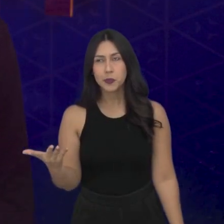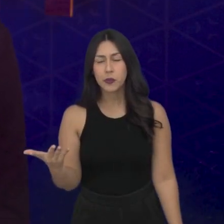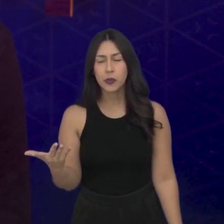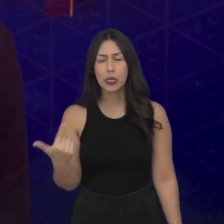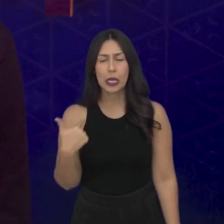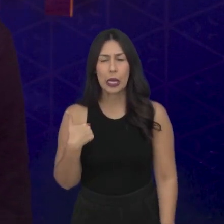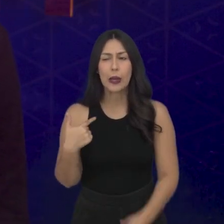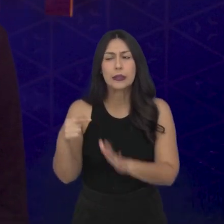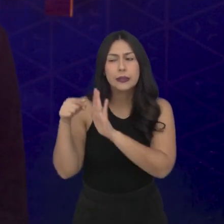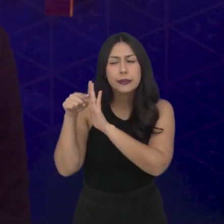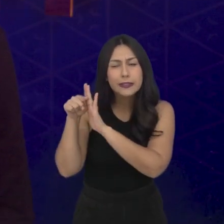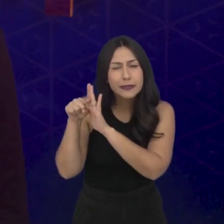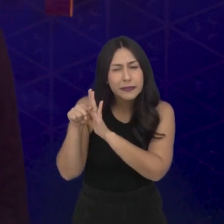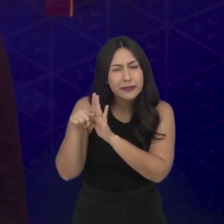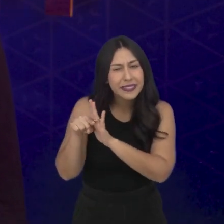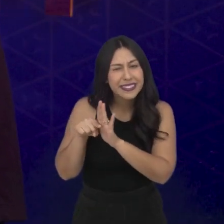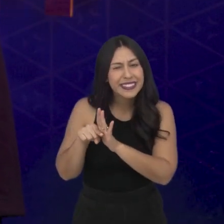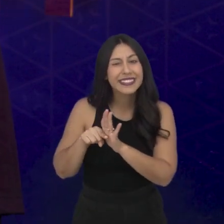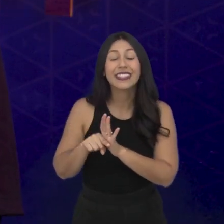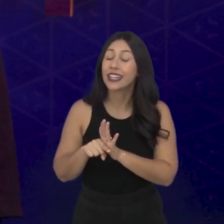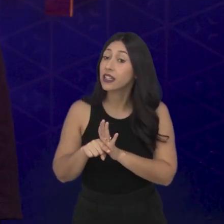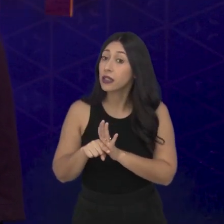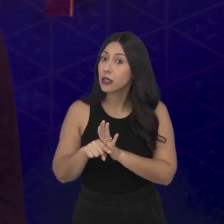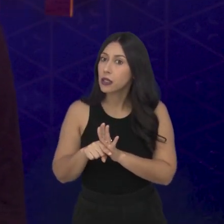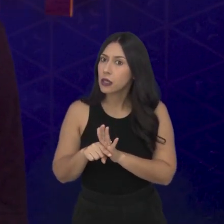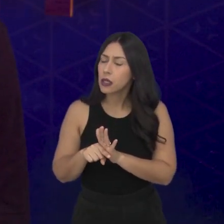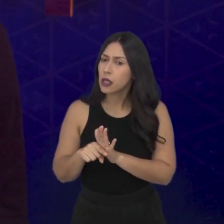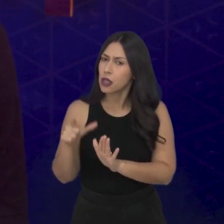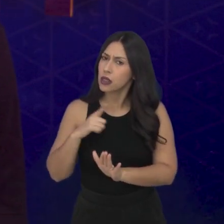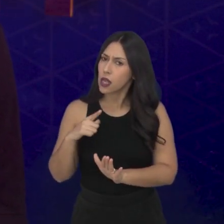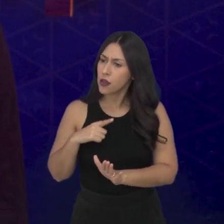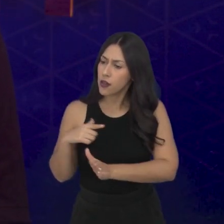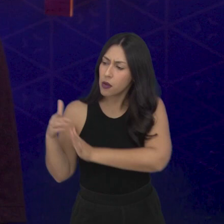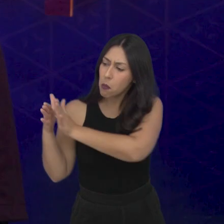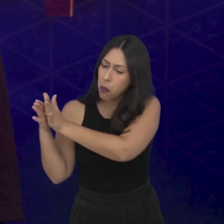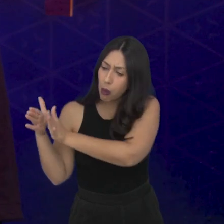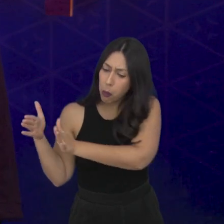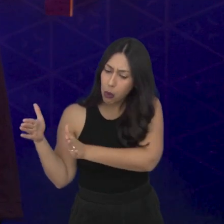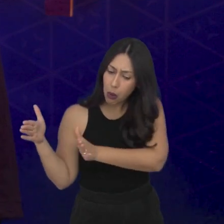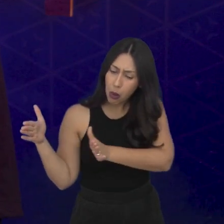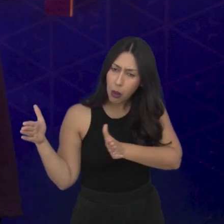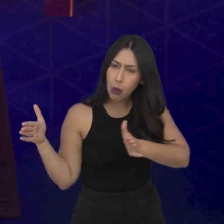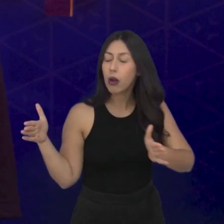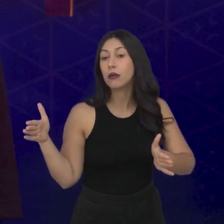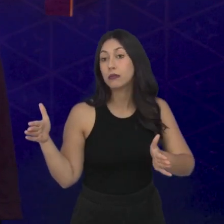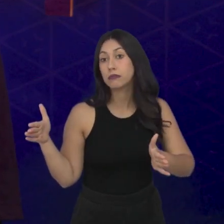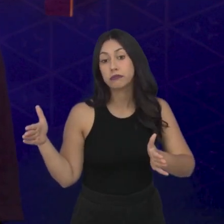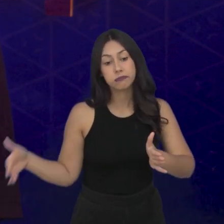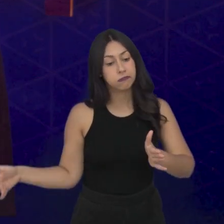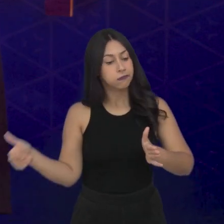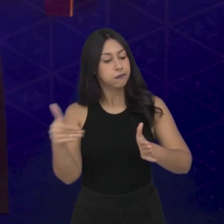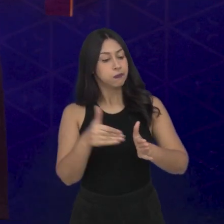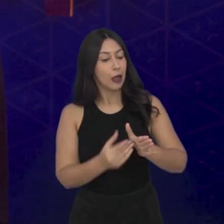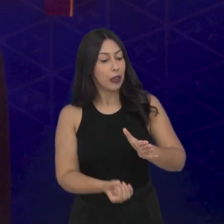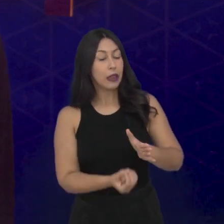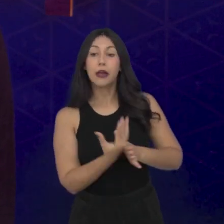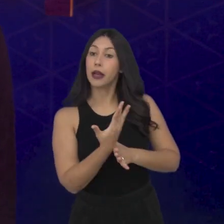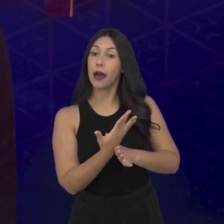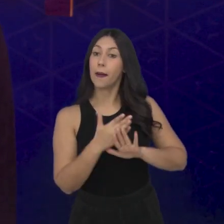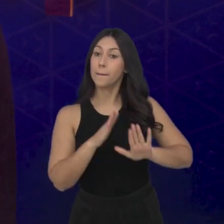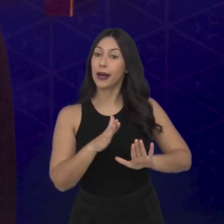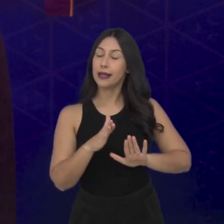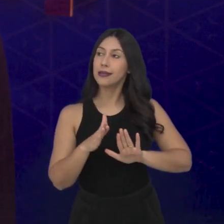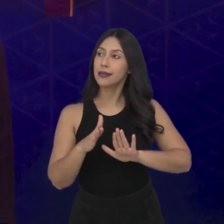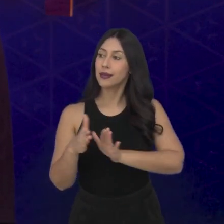eu estudei sobre o nosso tema para hoje, foi um processo até a gente chegar no Healing Fiction. Acho que tiveram outras